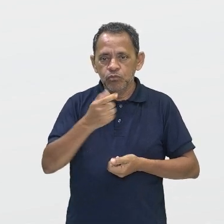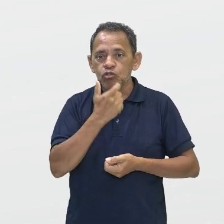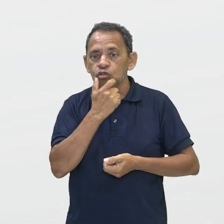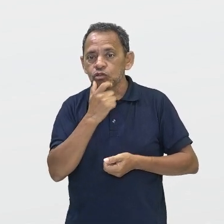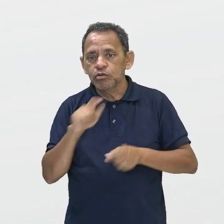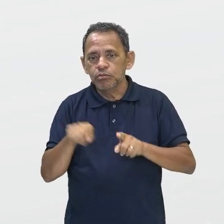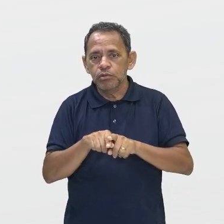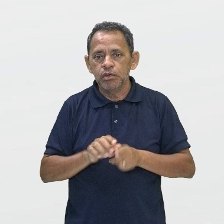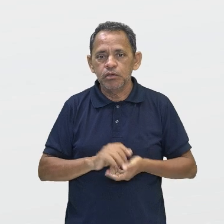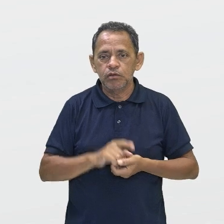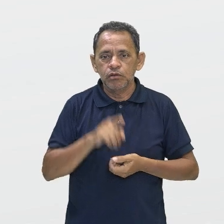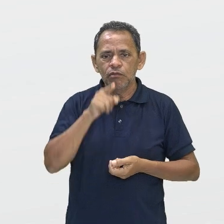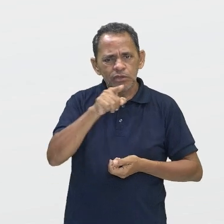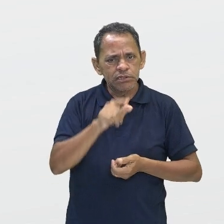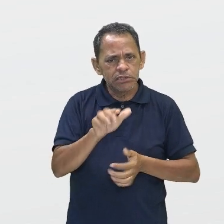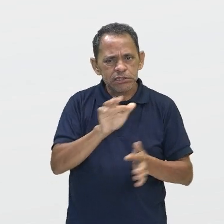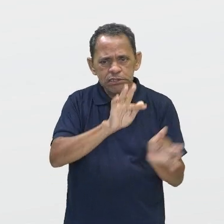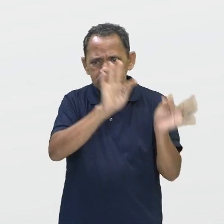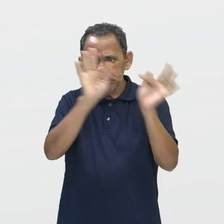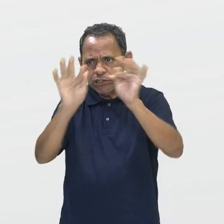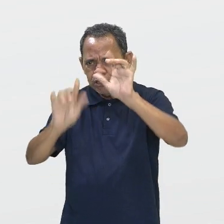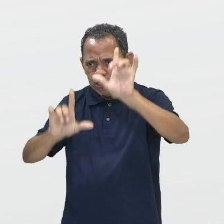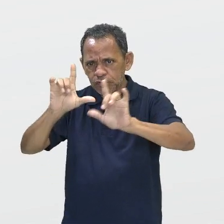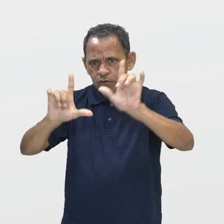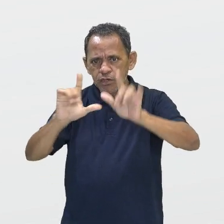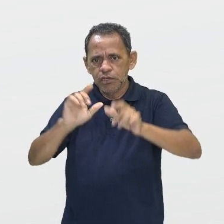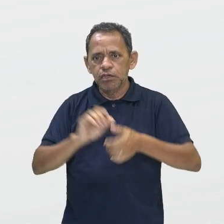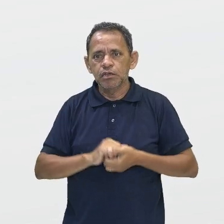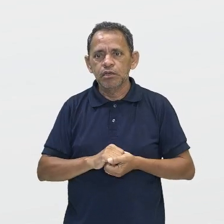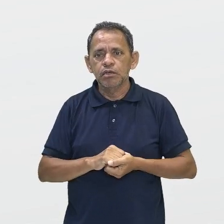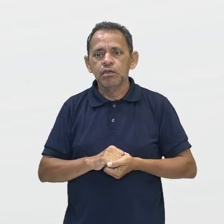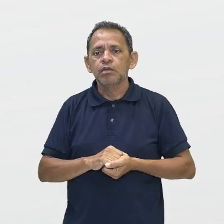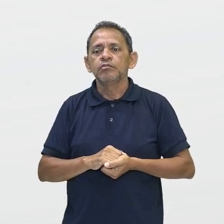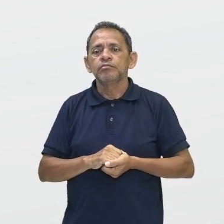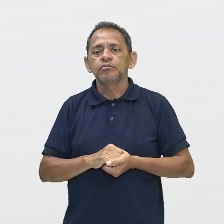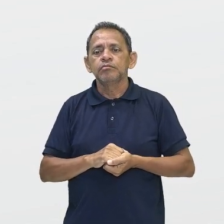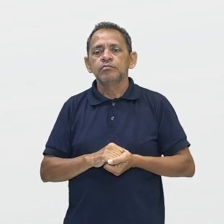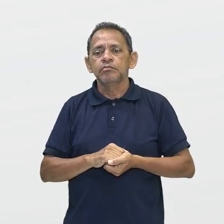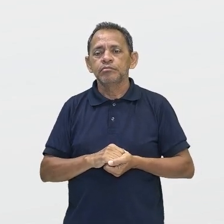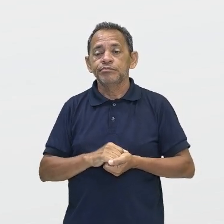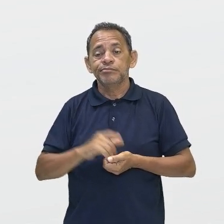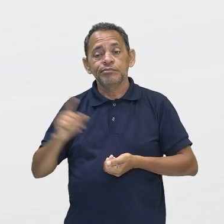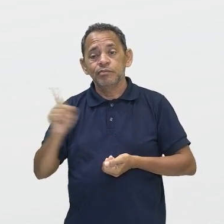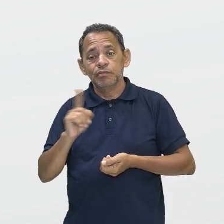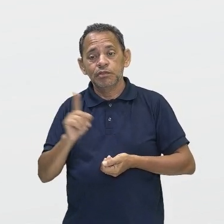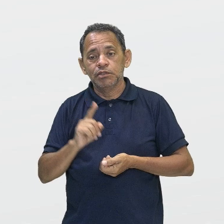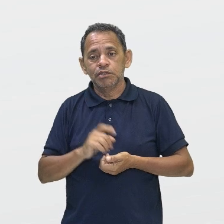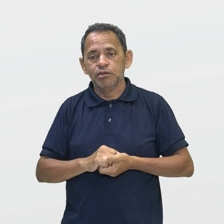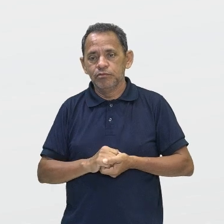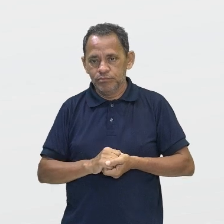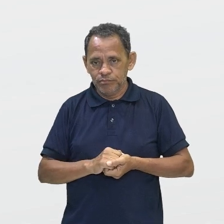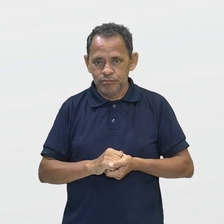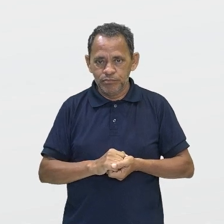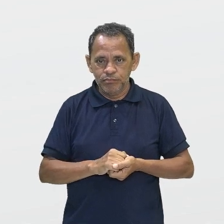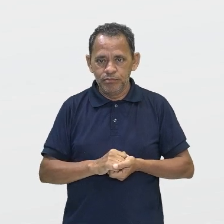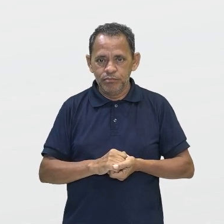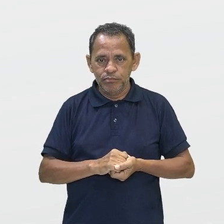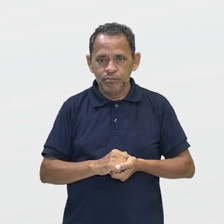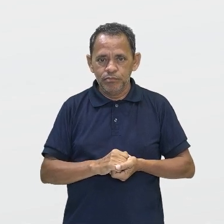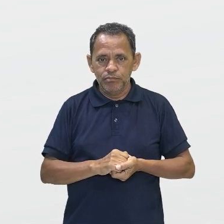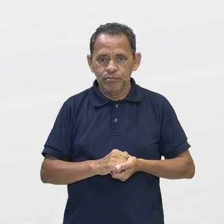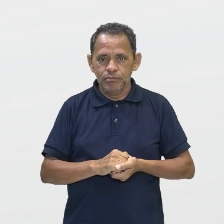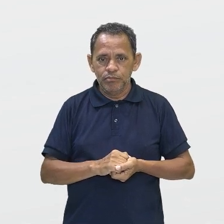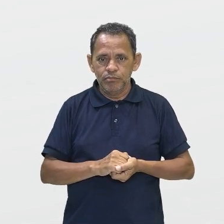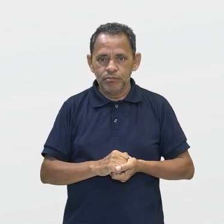TV? Yes, I am ou no, I'm not? A resposta correta seria no, I am not, como vocês